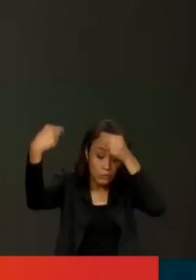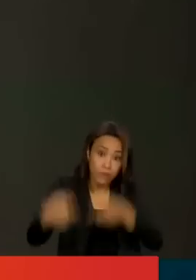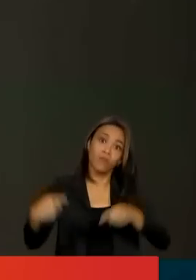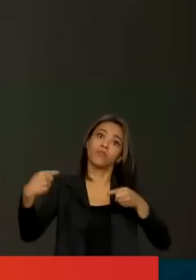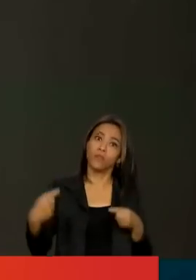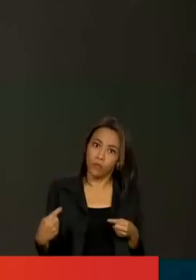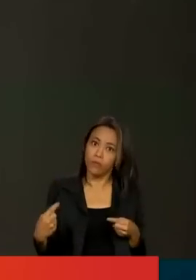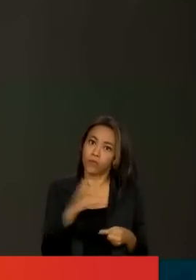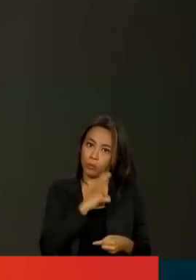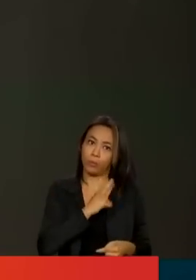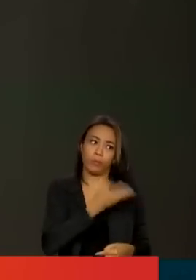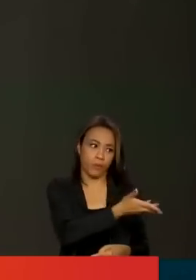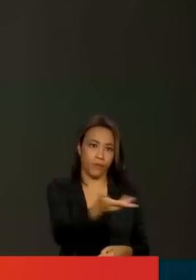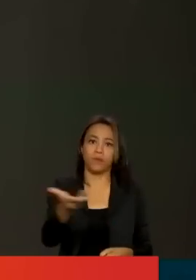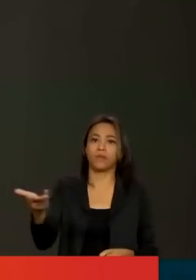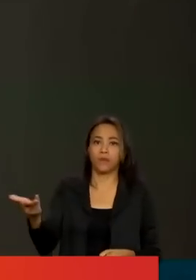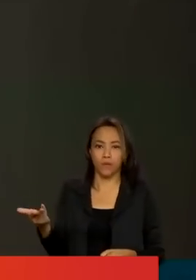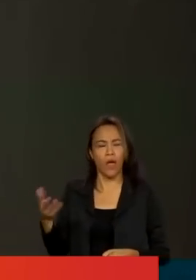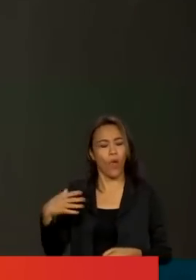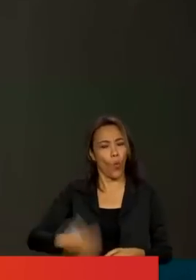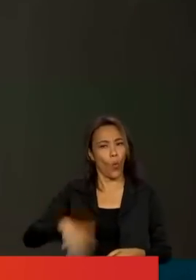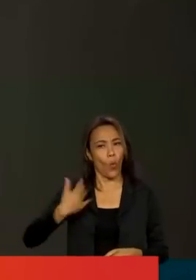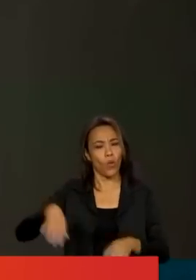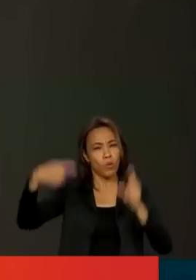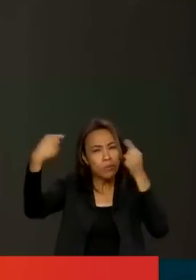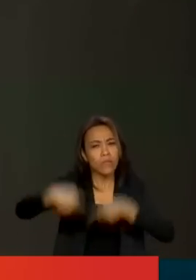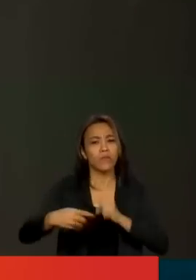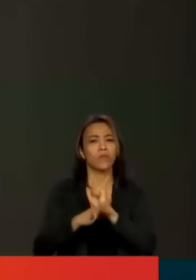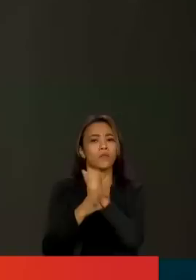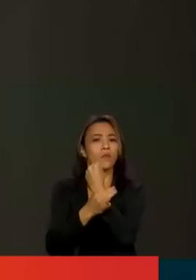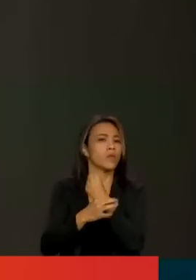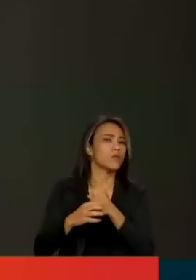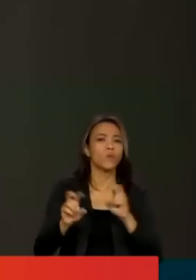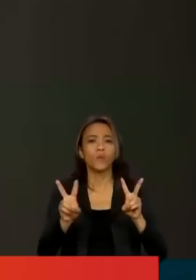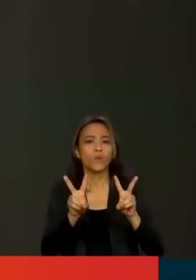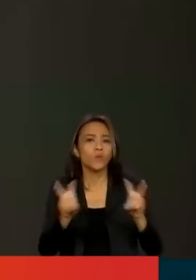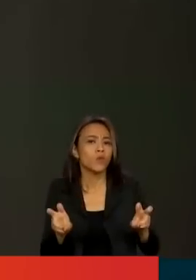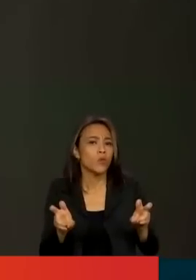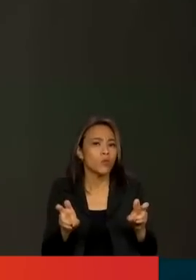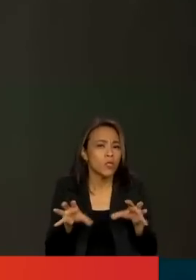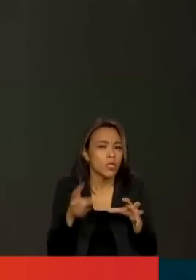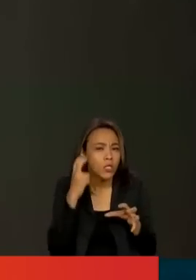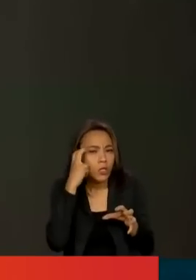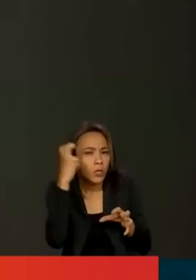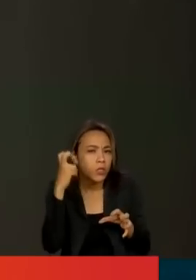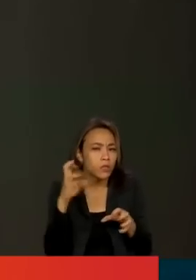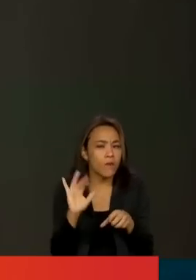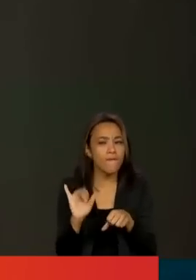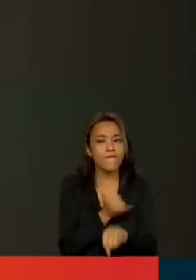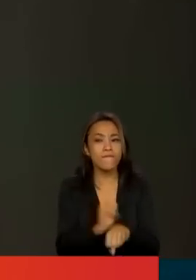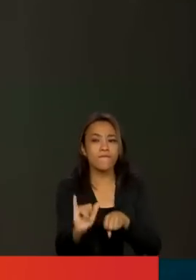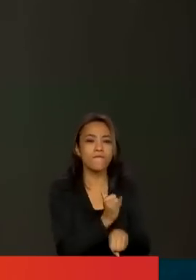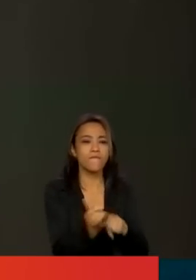das polícias é o grande desafio é da segurança a questão da Inteligência a questão das informações